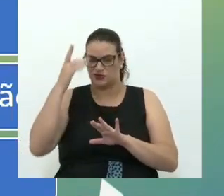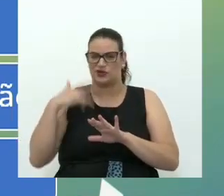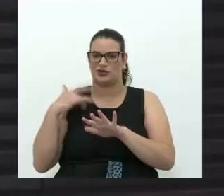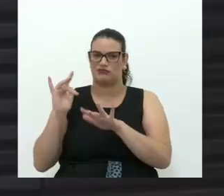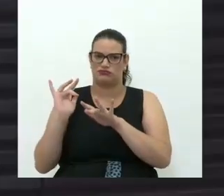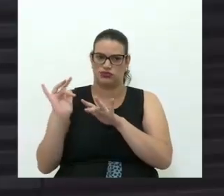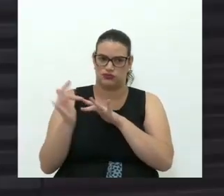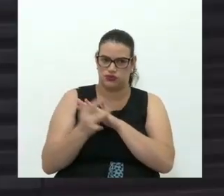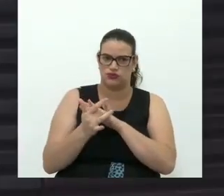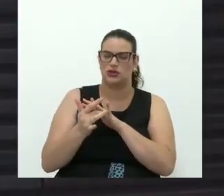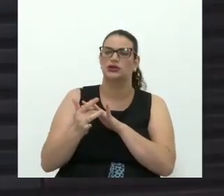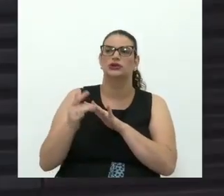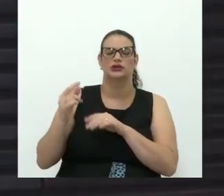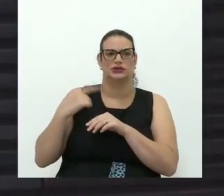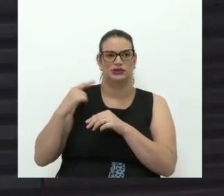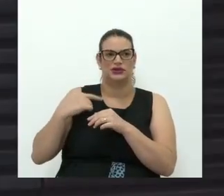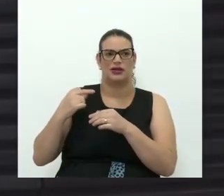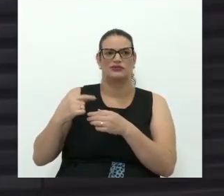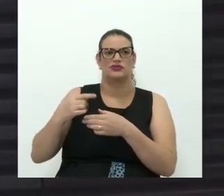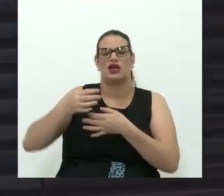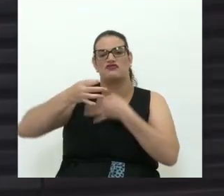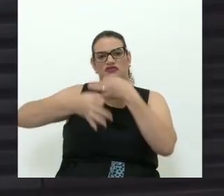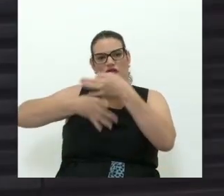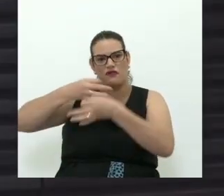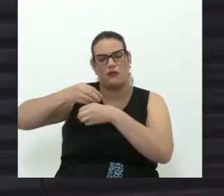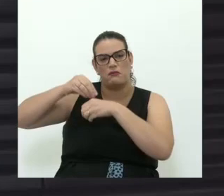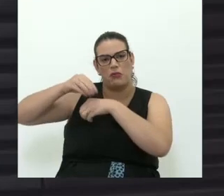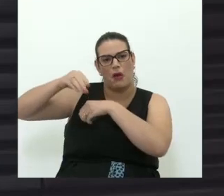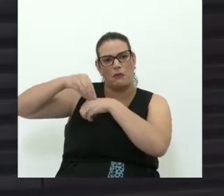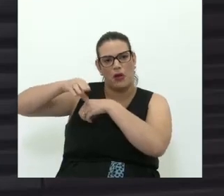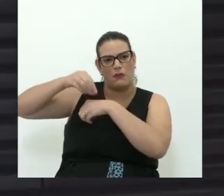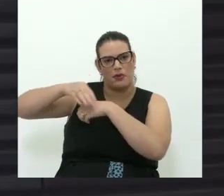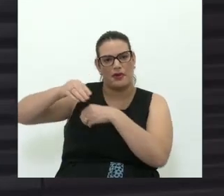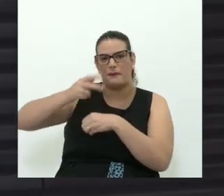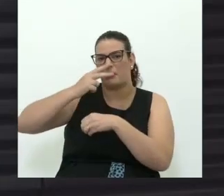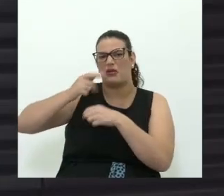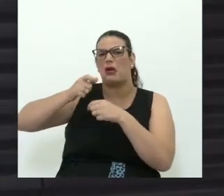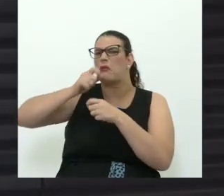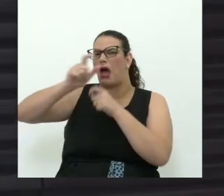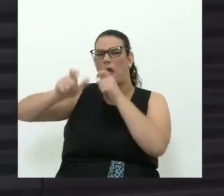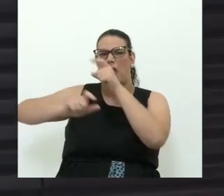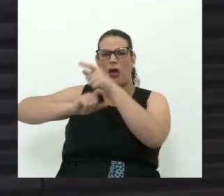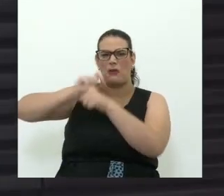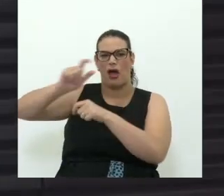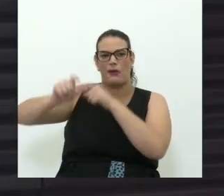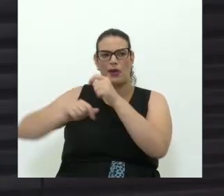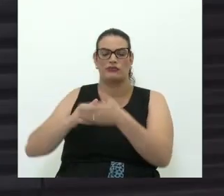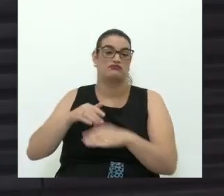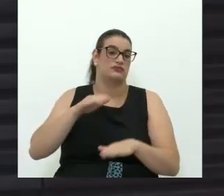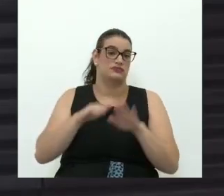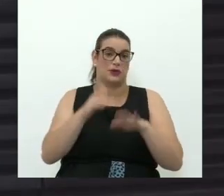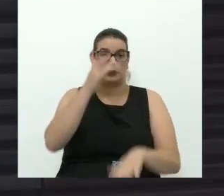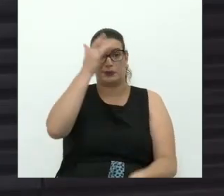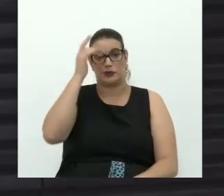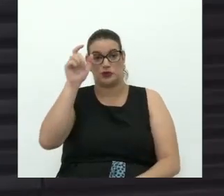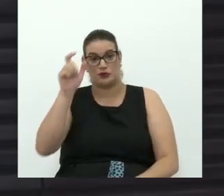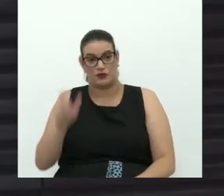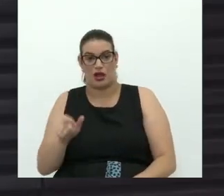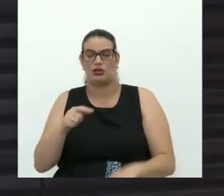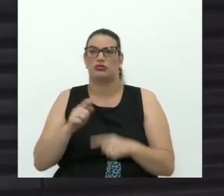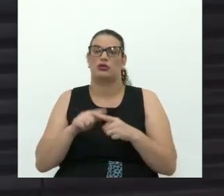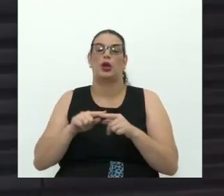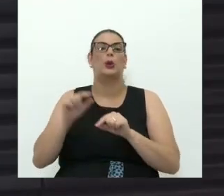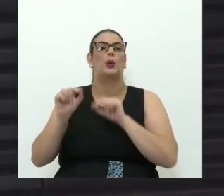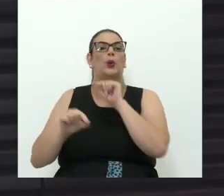provavelmente tem vários comentários ali pouco amistosos Dependendo de quem fala dependendo do que se